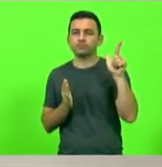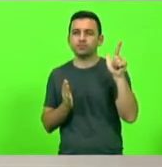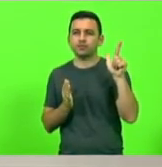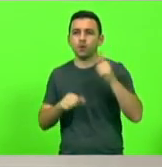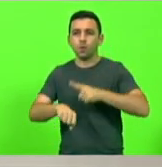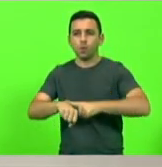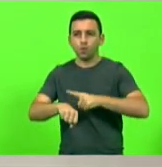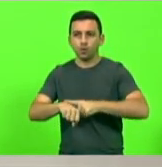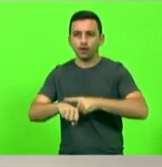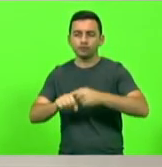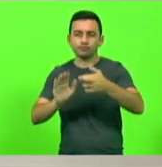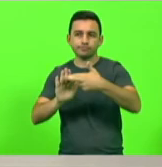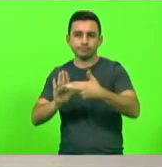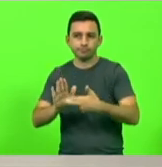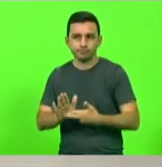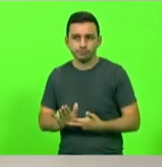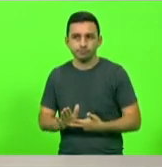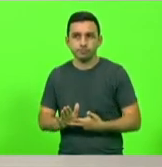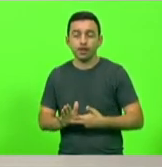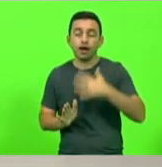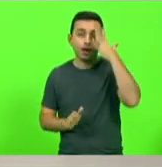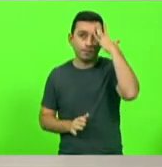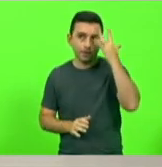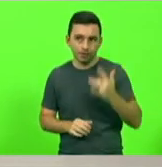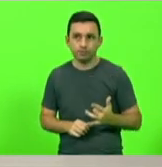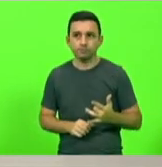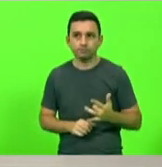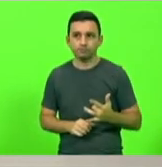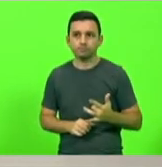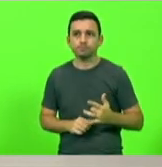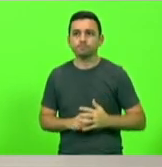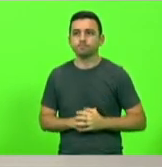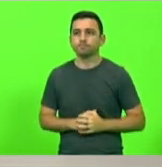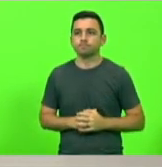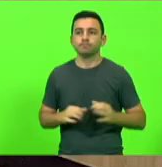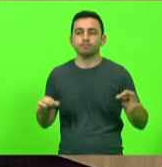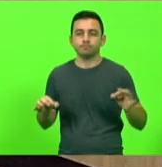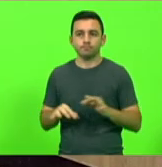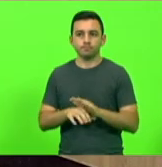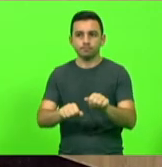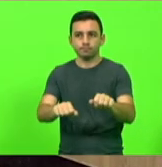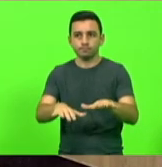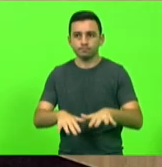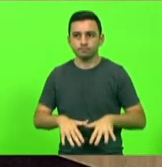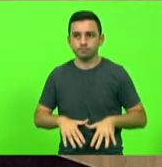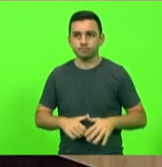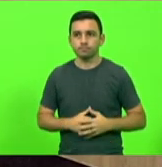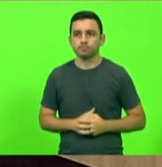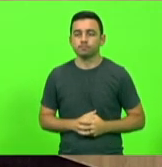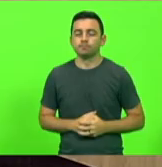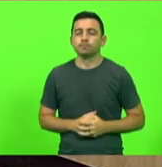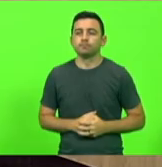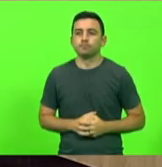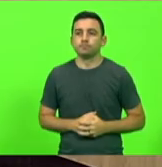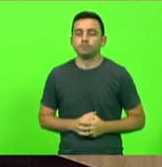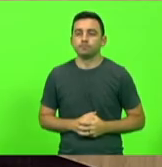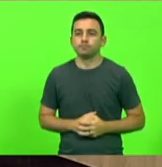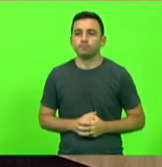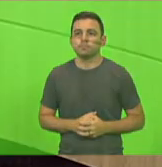amanhã no horário regimental. Está encerrada a sessão.